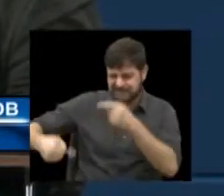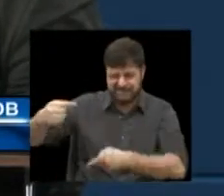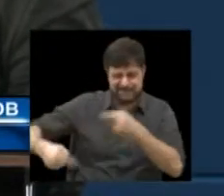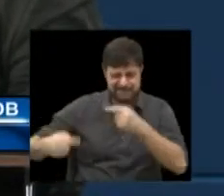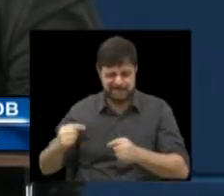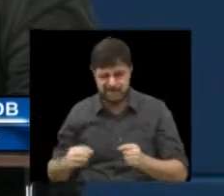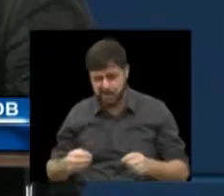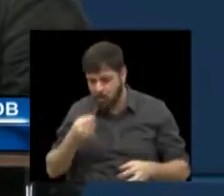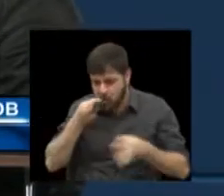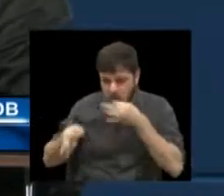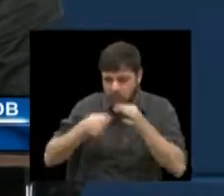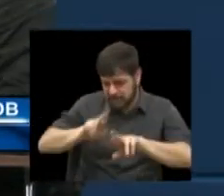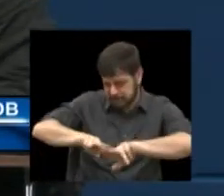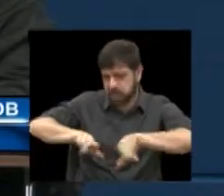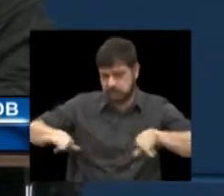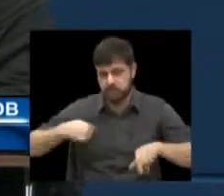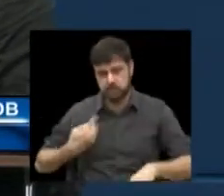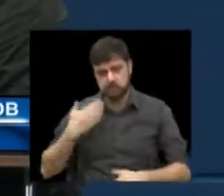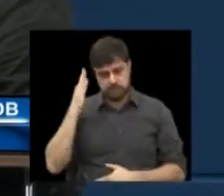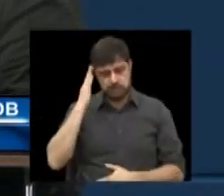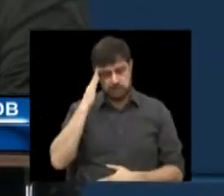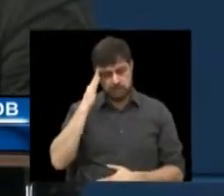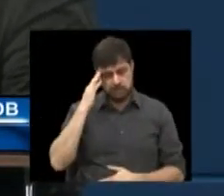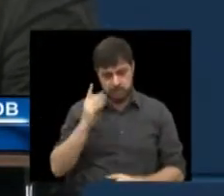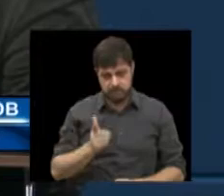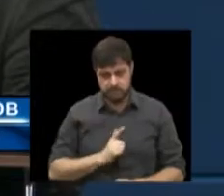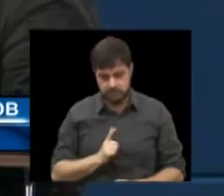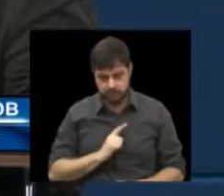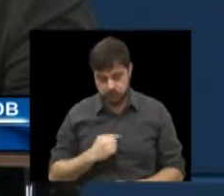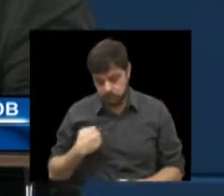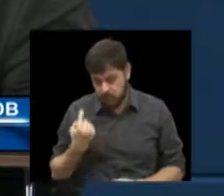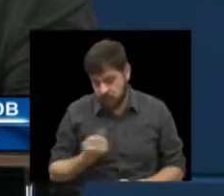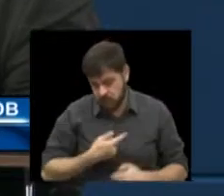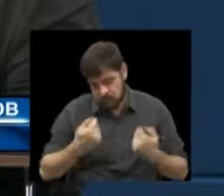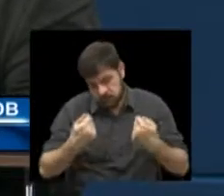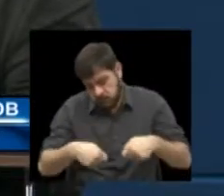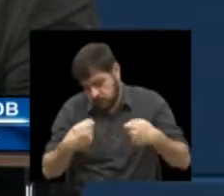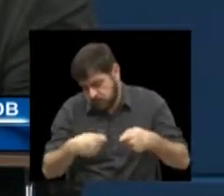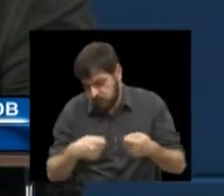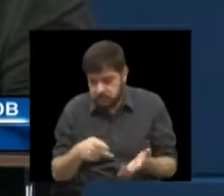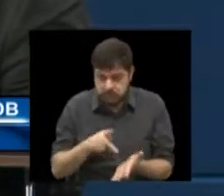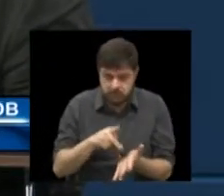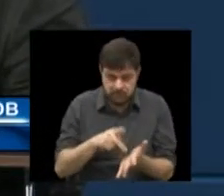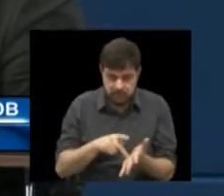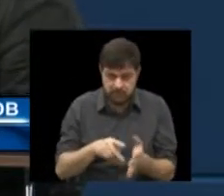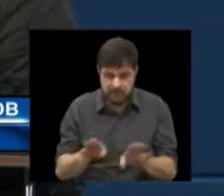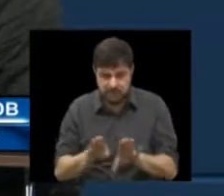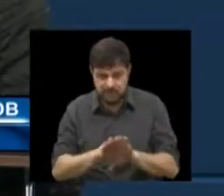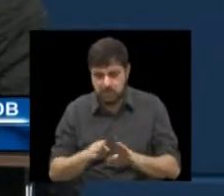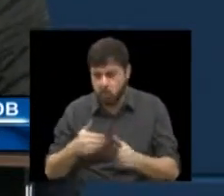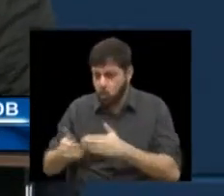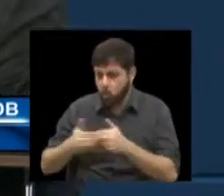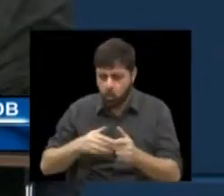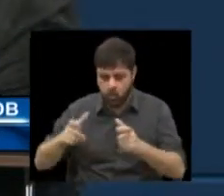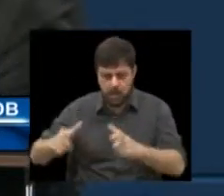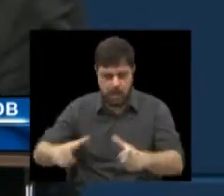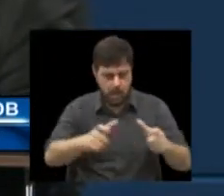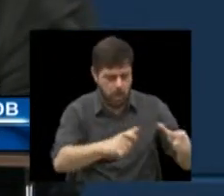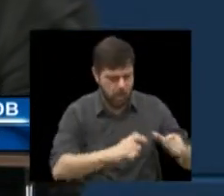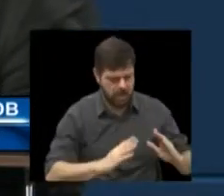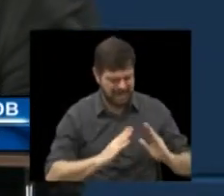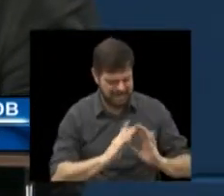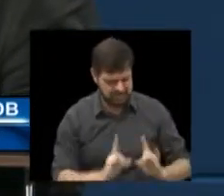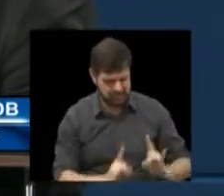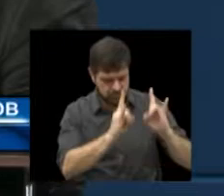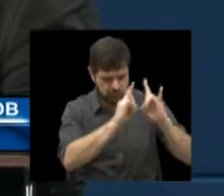município. Nós temos que abranger, evidentemente, os imóveis da União, do Estado, do município,